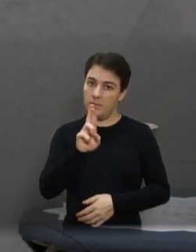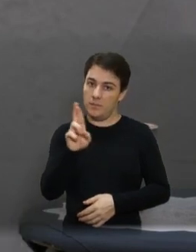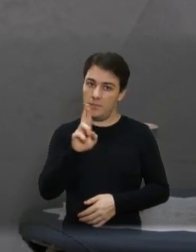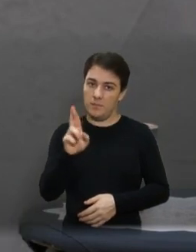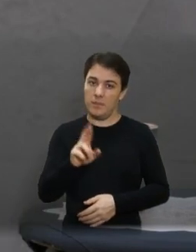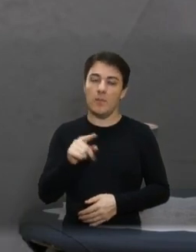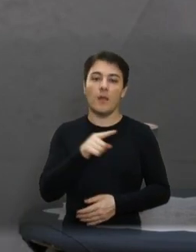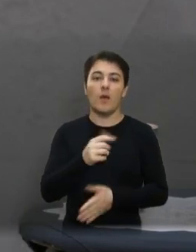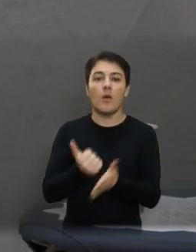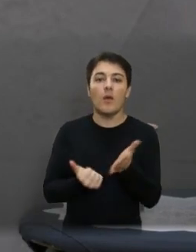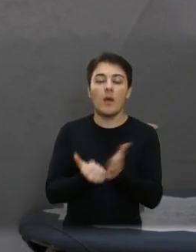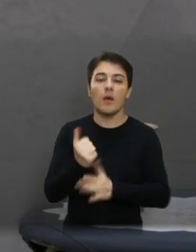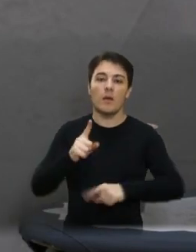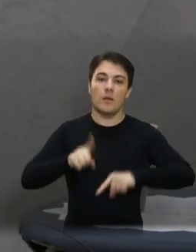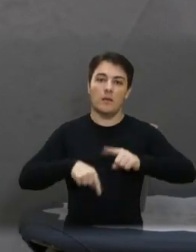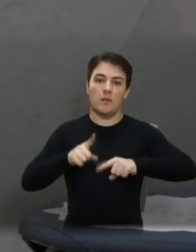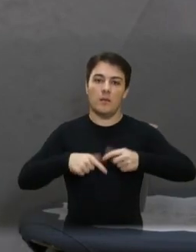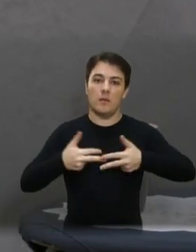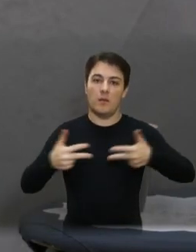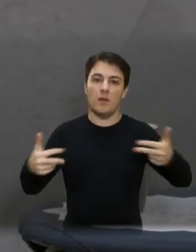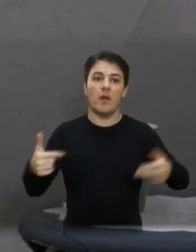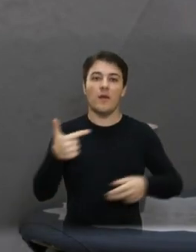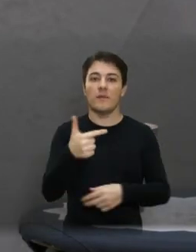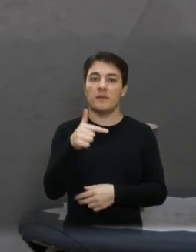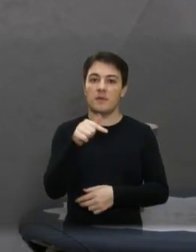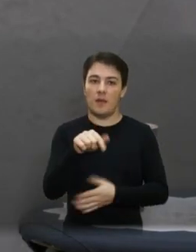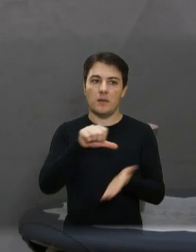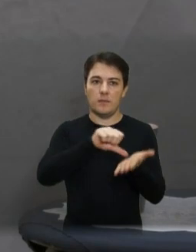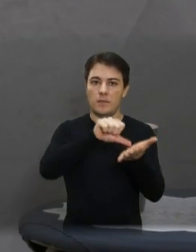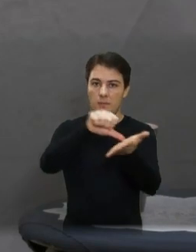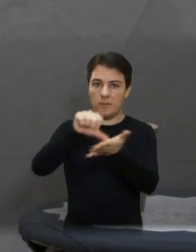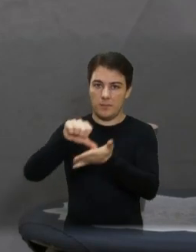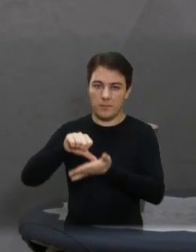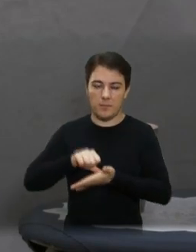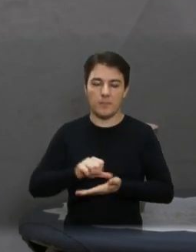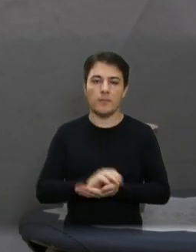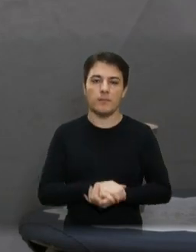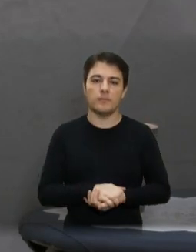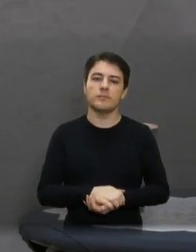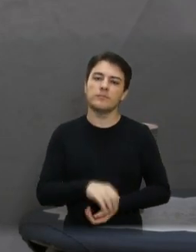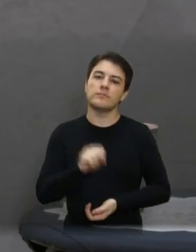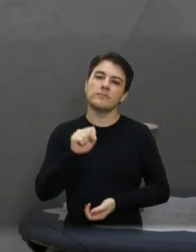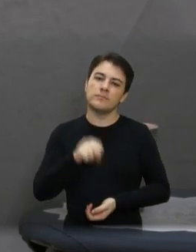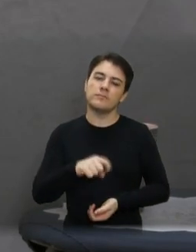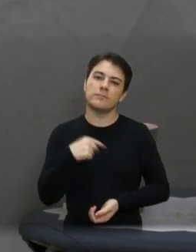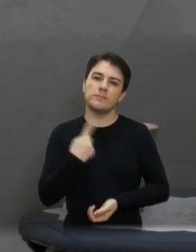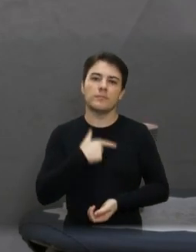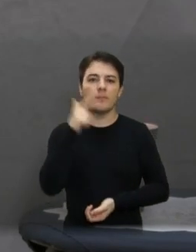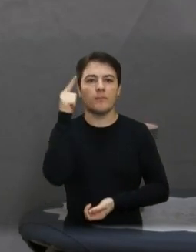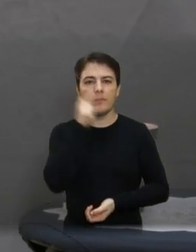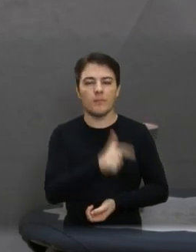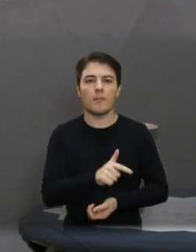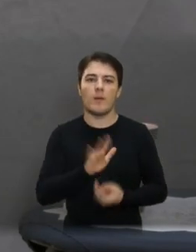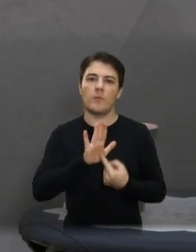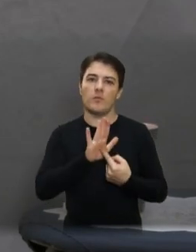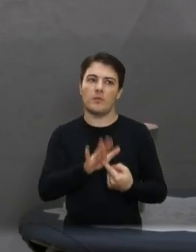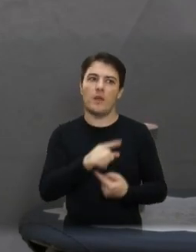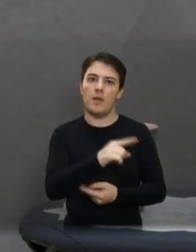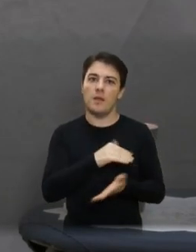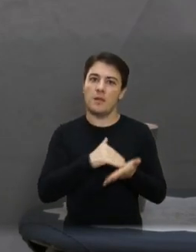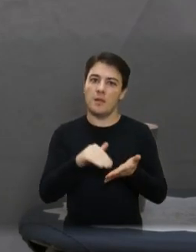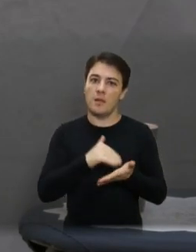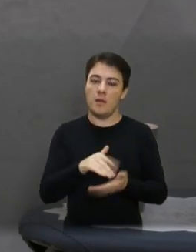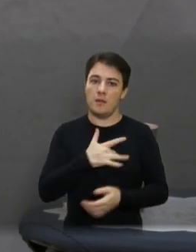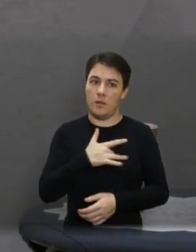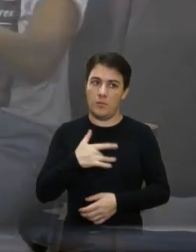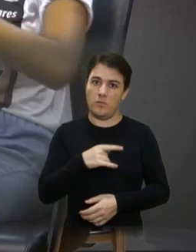reais para compra de equipamento para 27 unidades foi isso mesmo que nós conseguimos aí indicar essa Quitéria